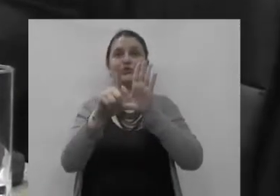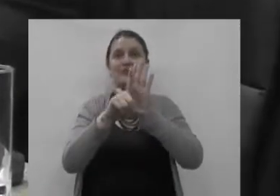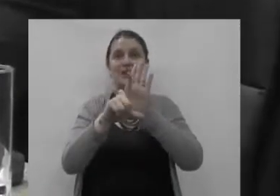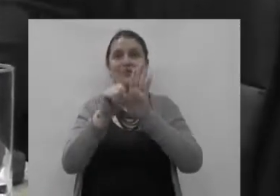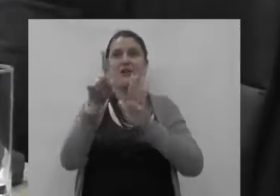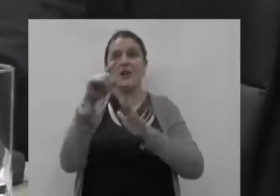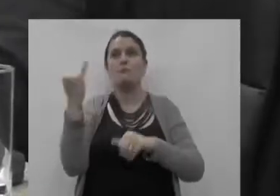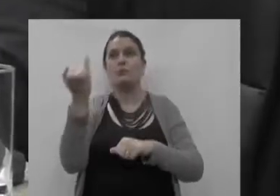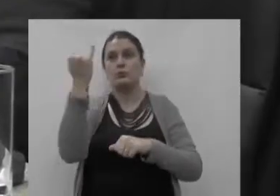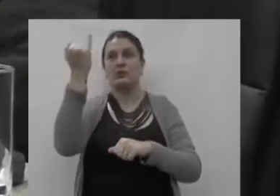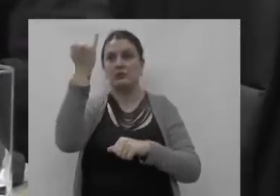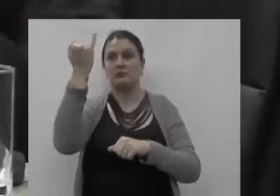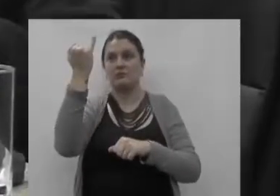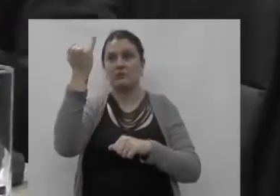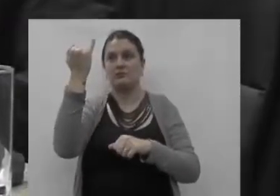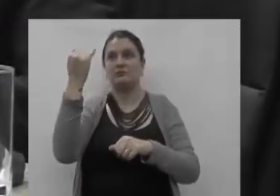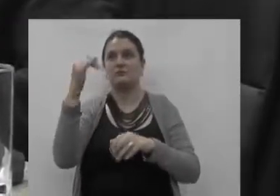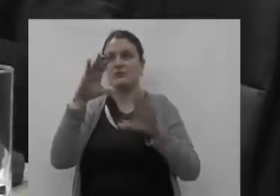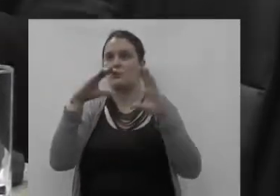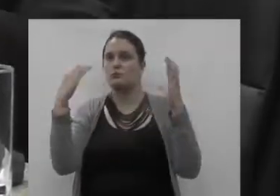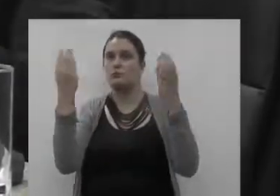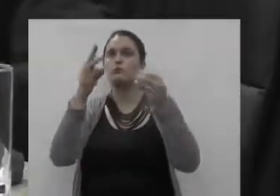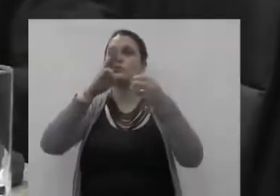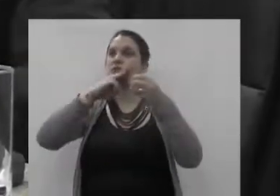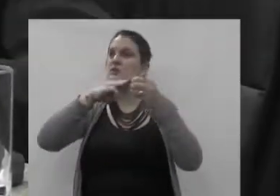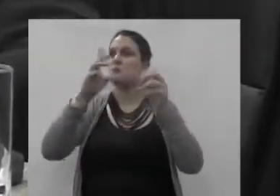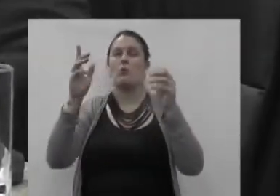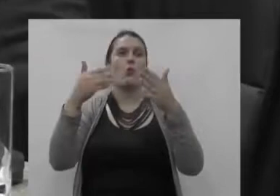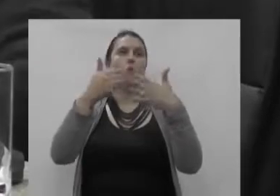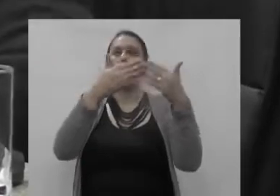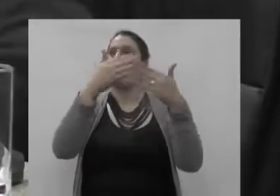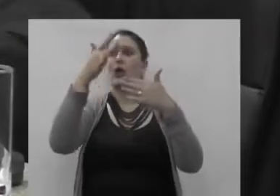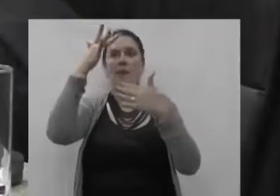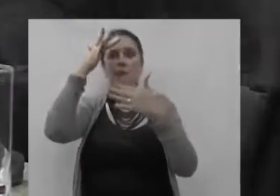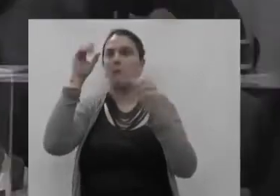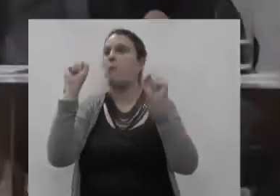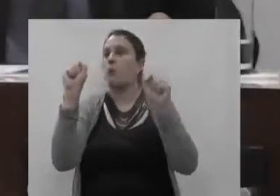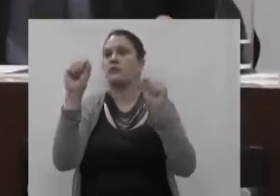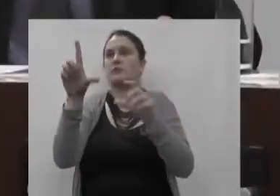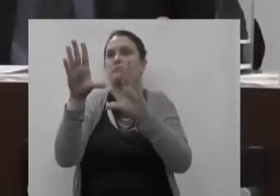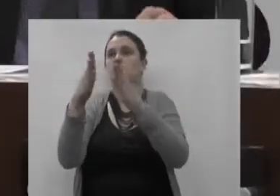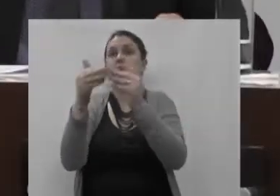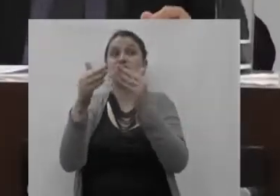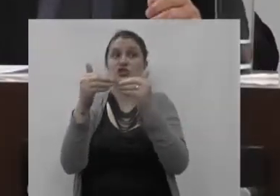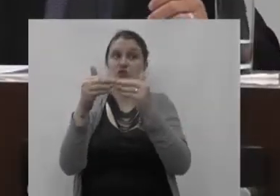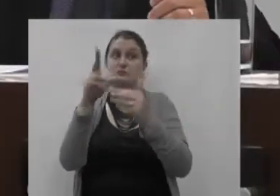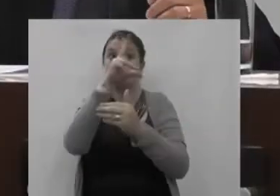está disponível para os municípios que assim o requererem. Meu muito obrigado.